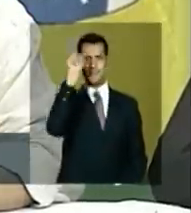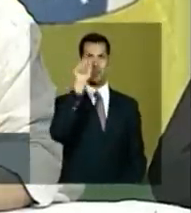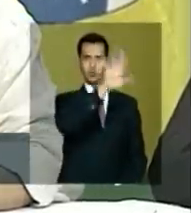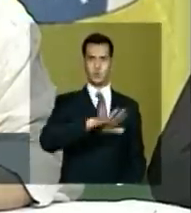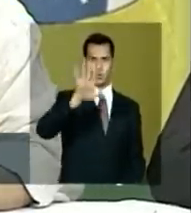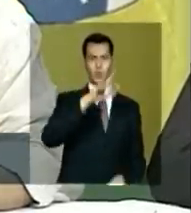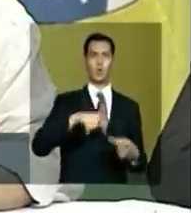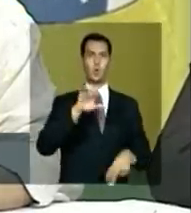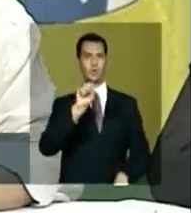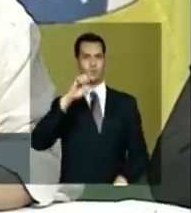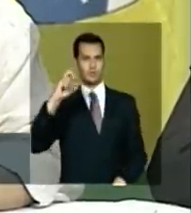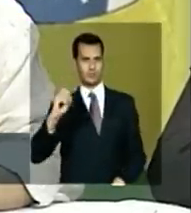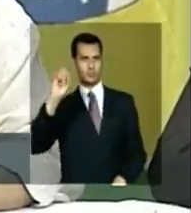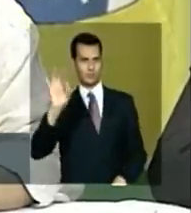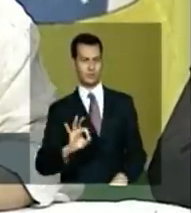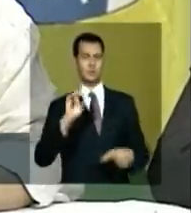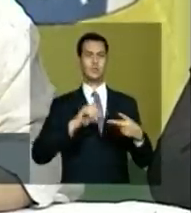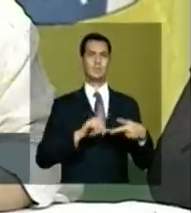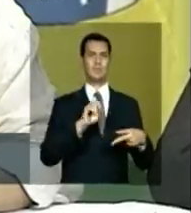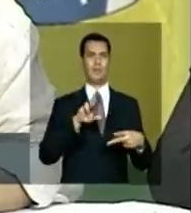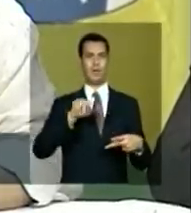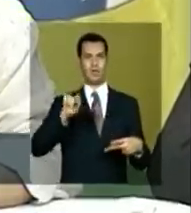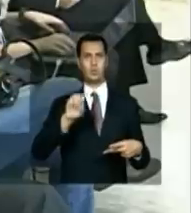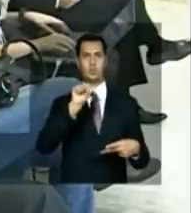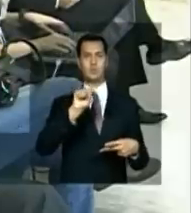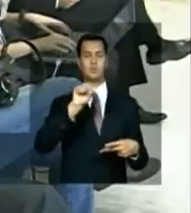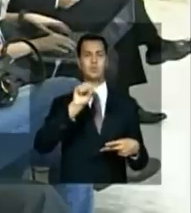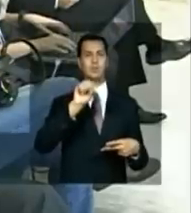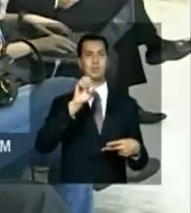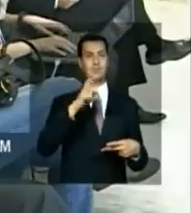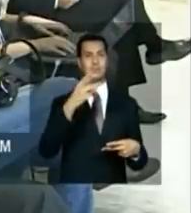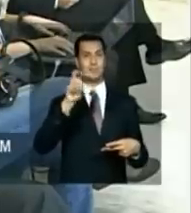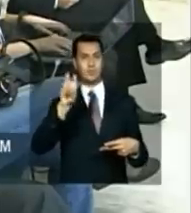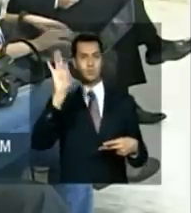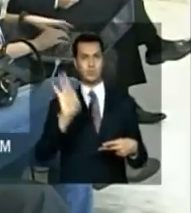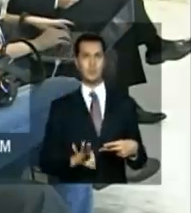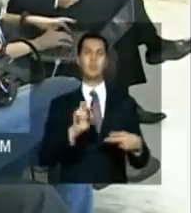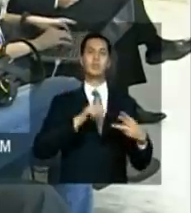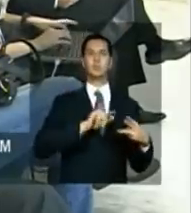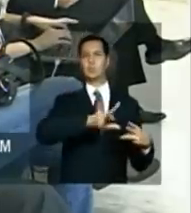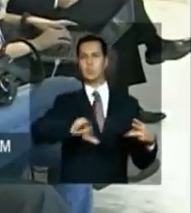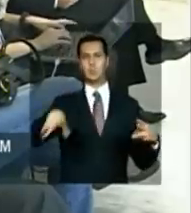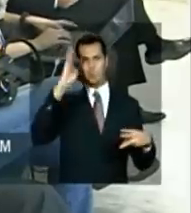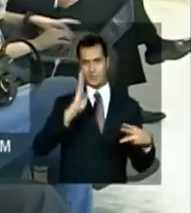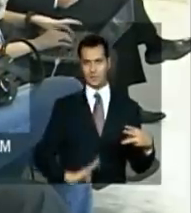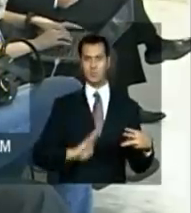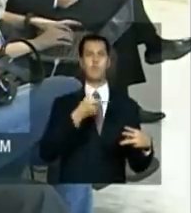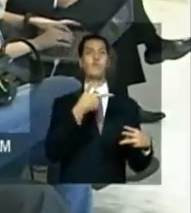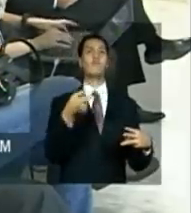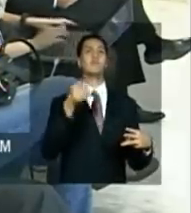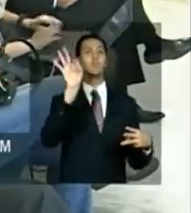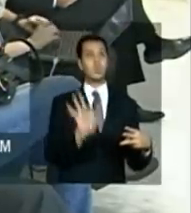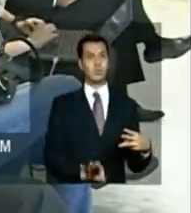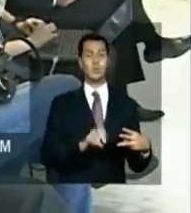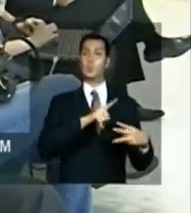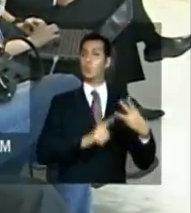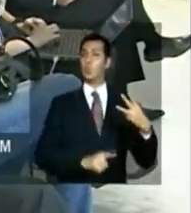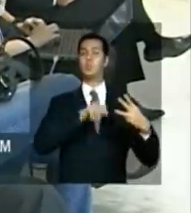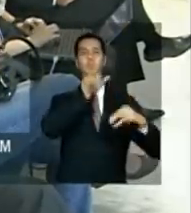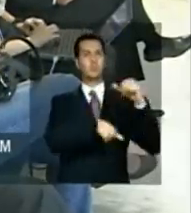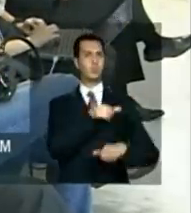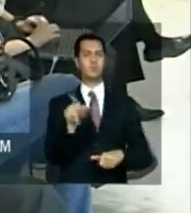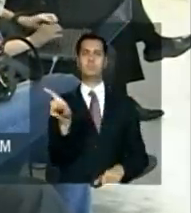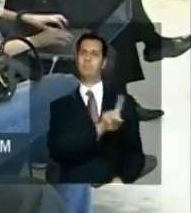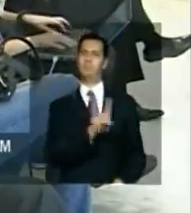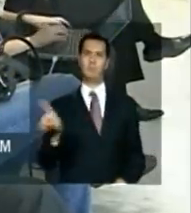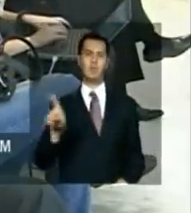cerrada Amazônia 35% e os demais biomas brasileiros 20% de reserva legal não há qualquer alteração no